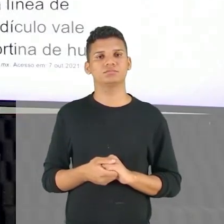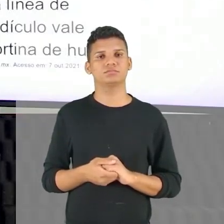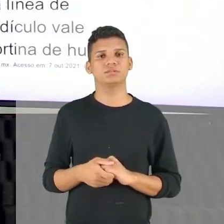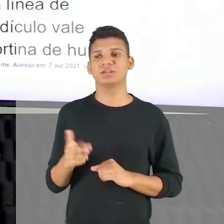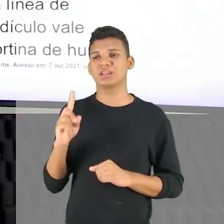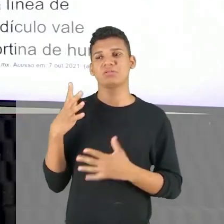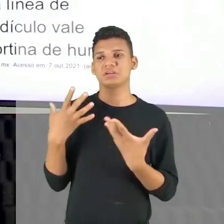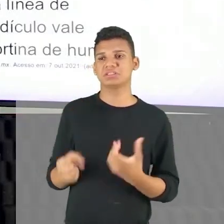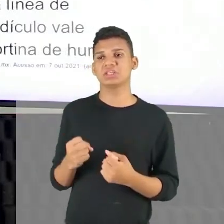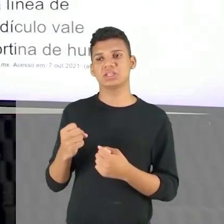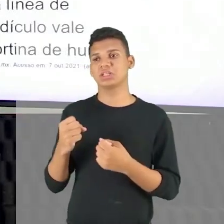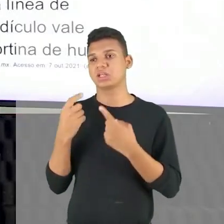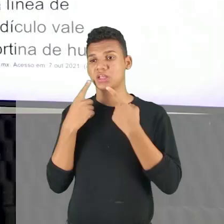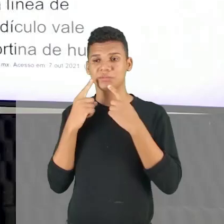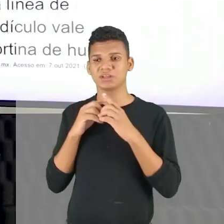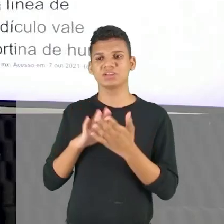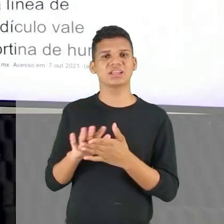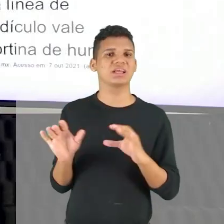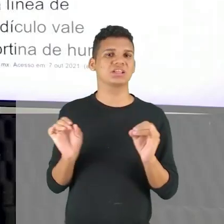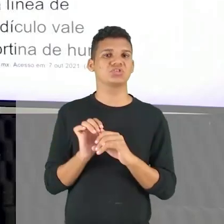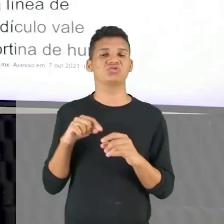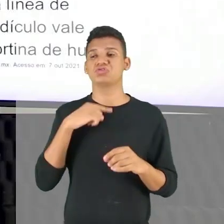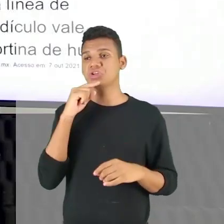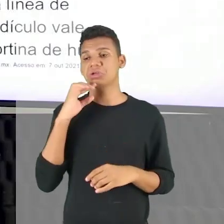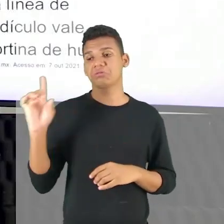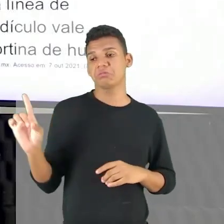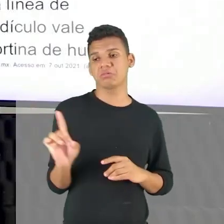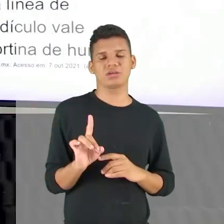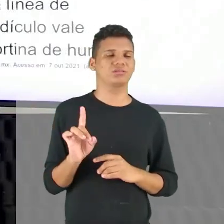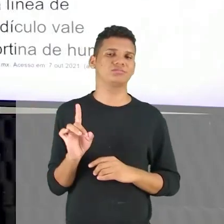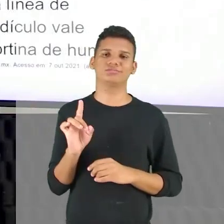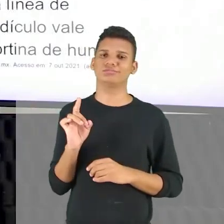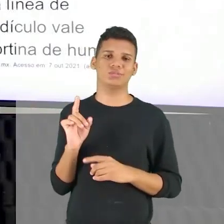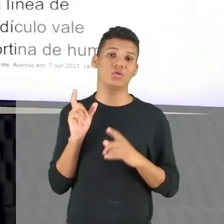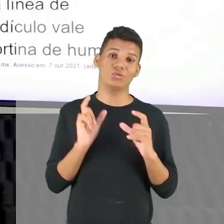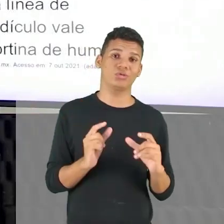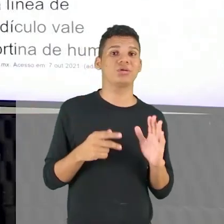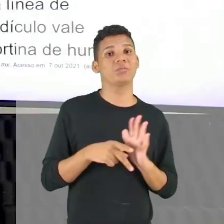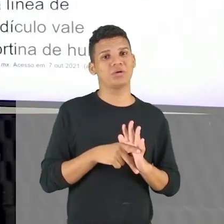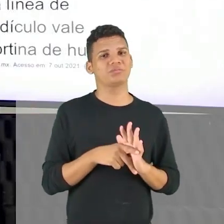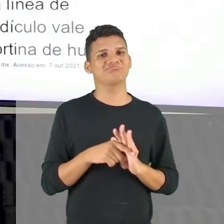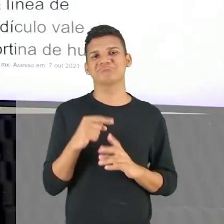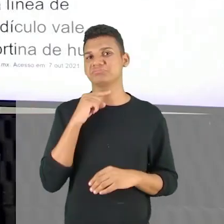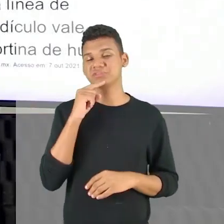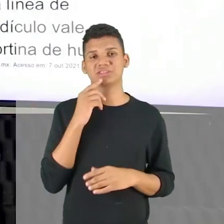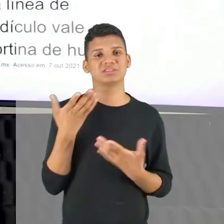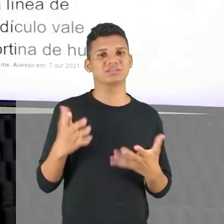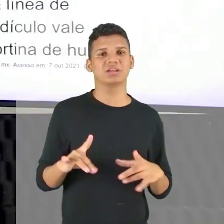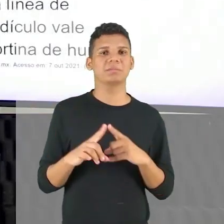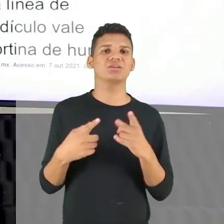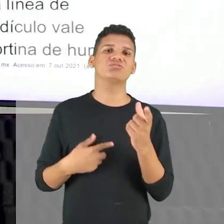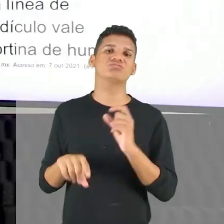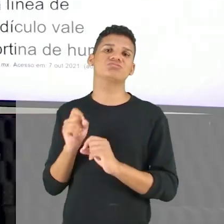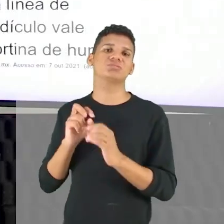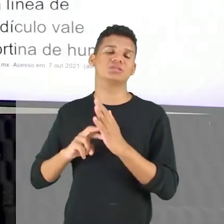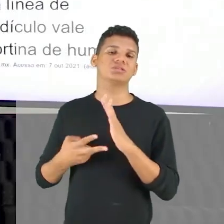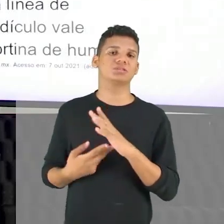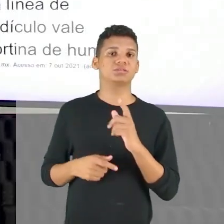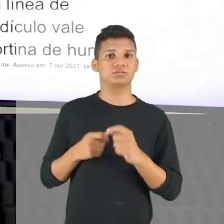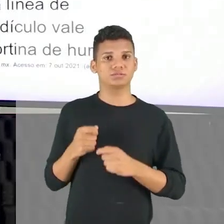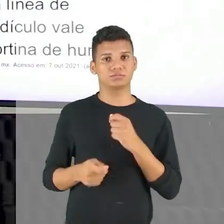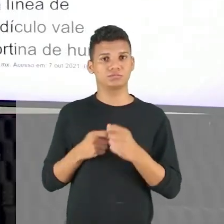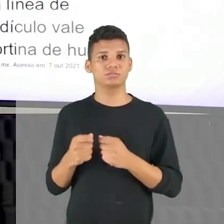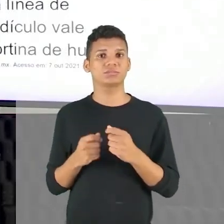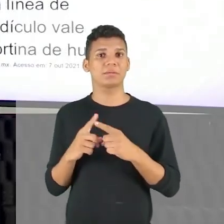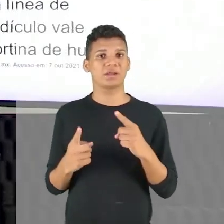que nada ocupe seu espaço. Sabe que sua vigência depende de presença controladora. Então, o